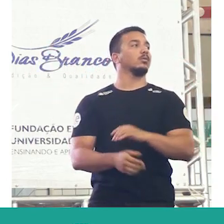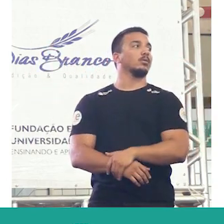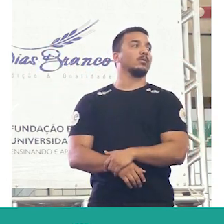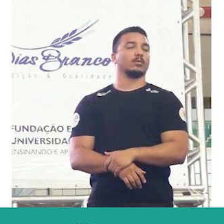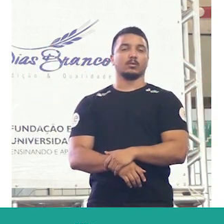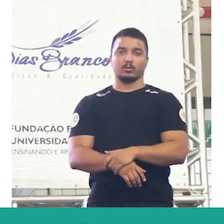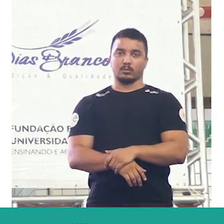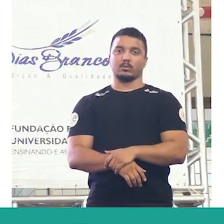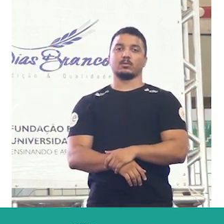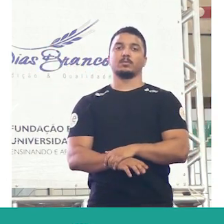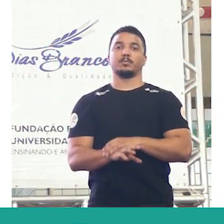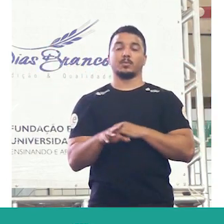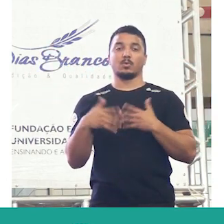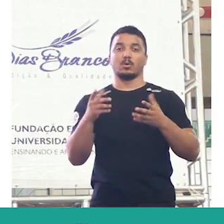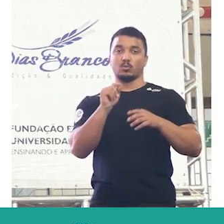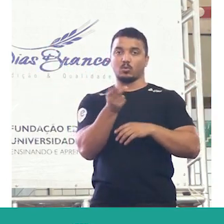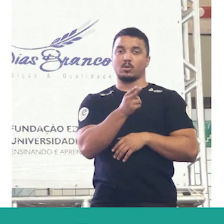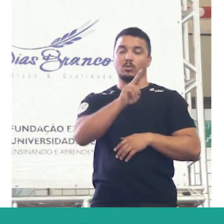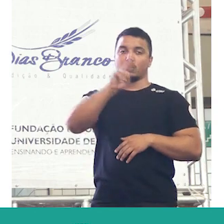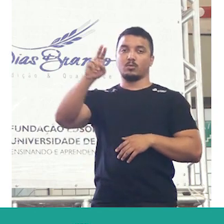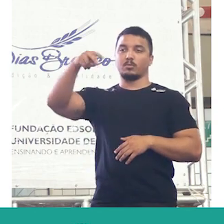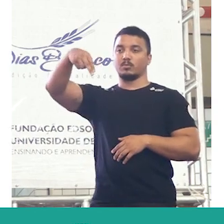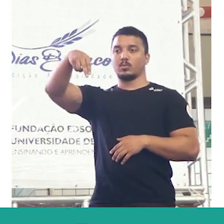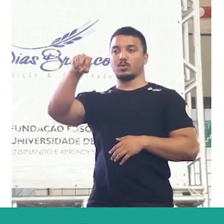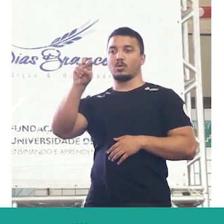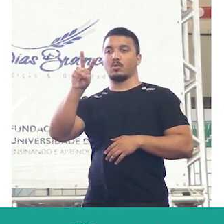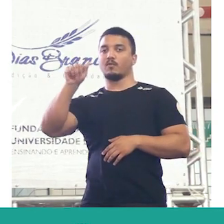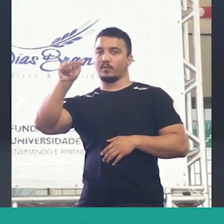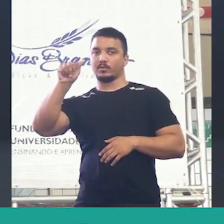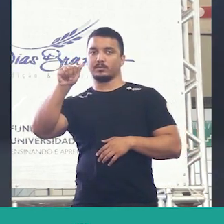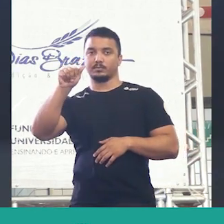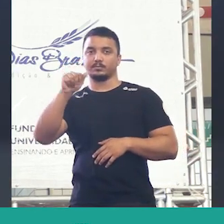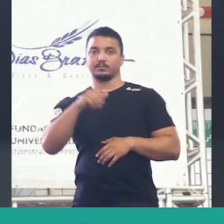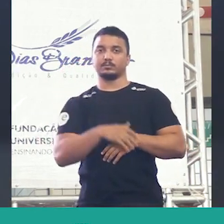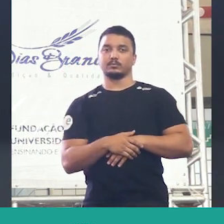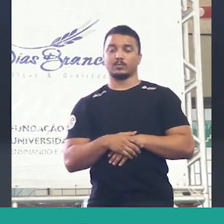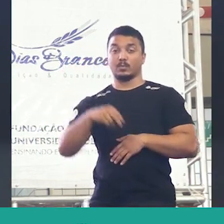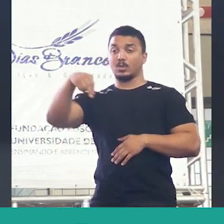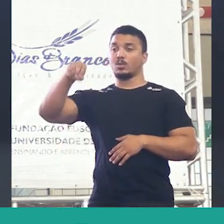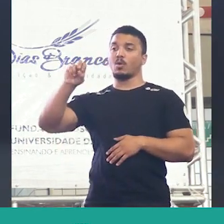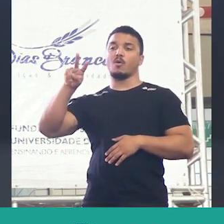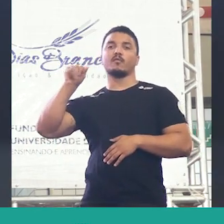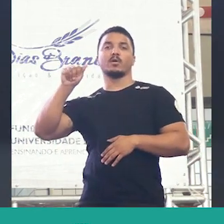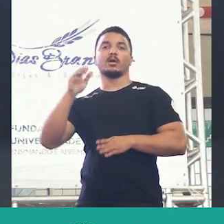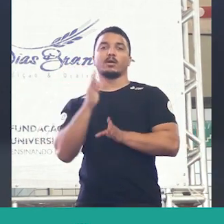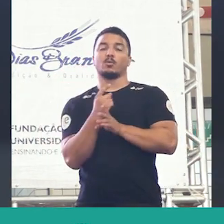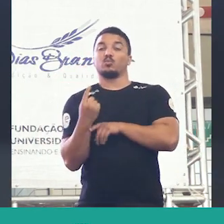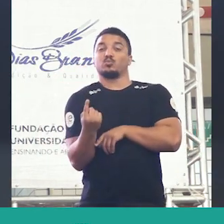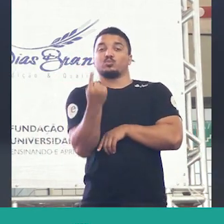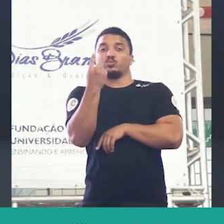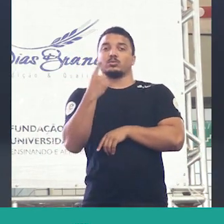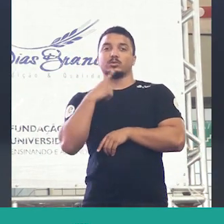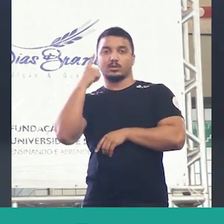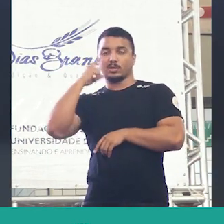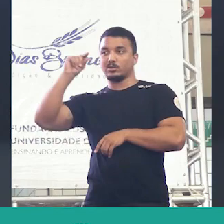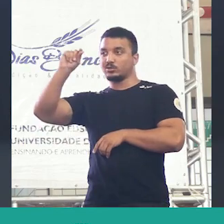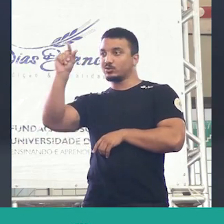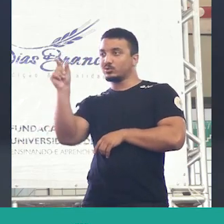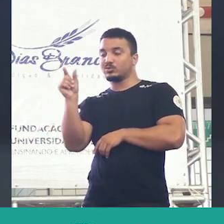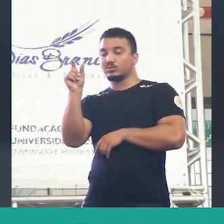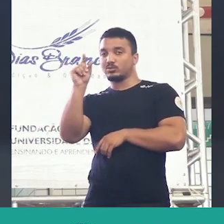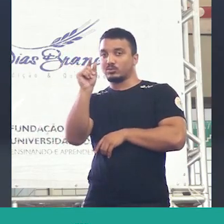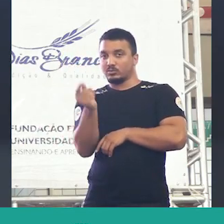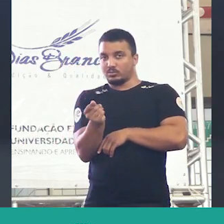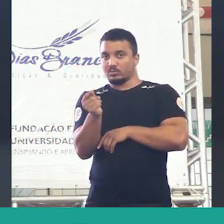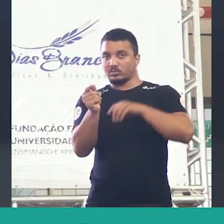Qual é? É a lua nova. É a lua nova. A lua nova é a única que fica entre o